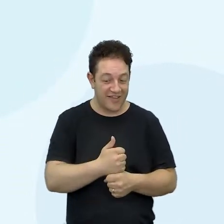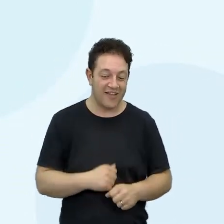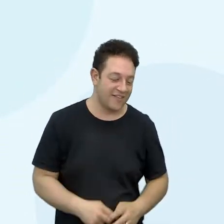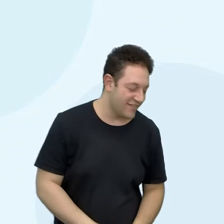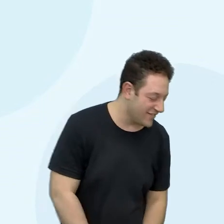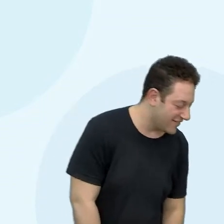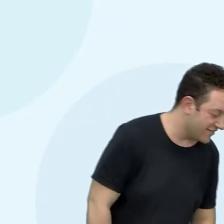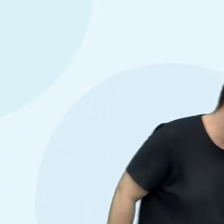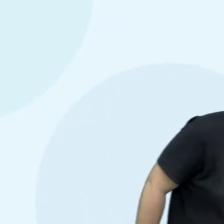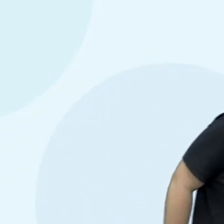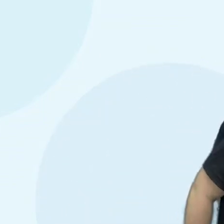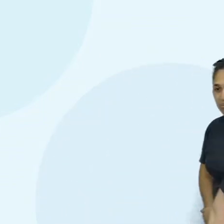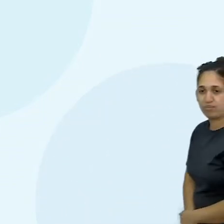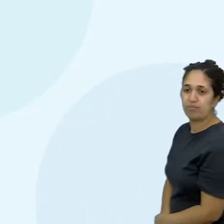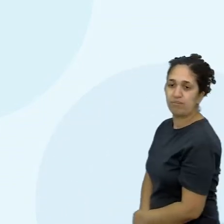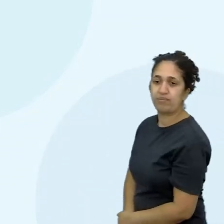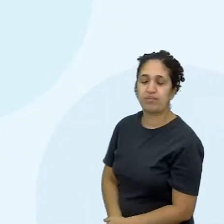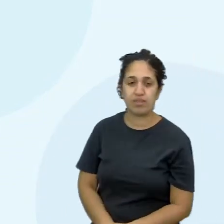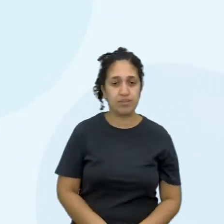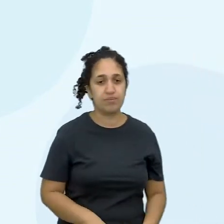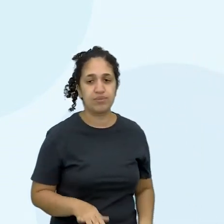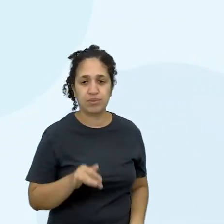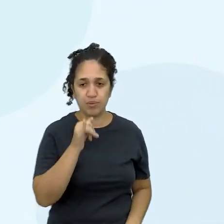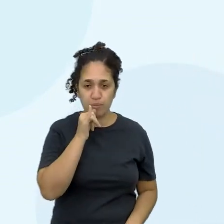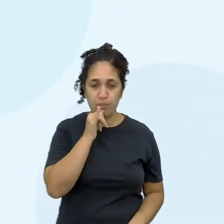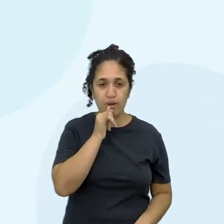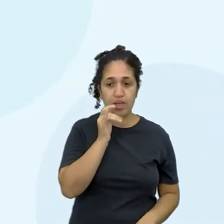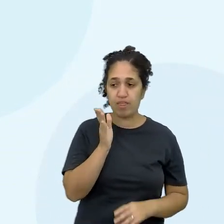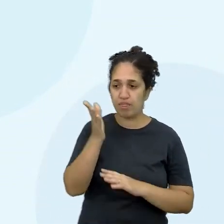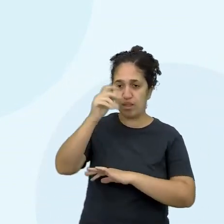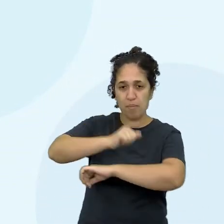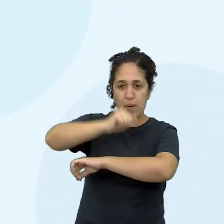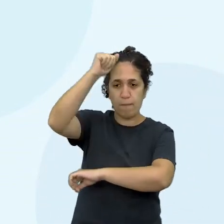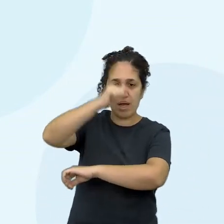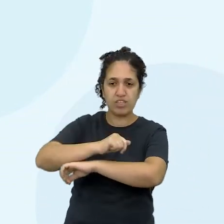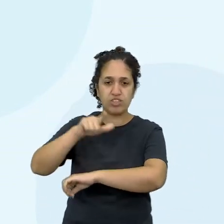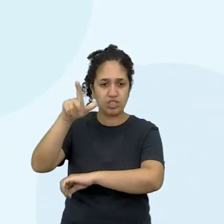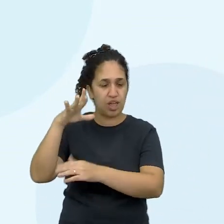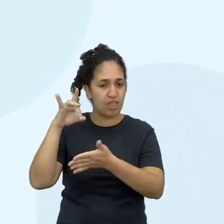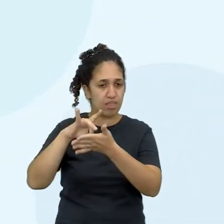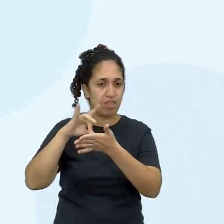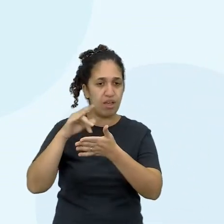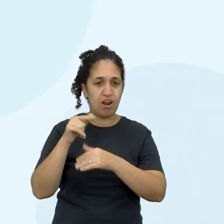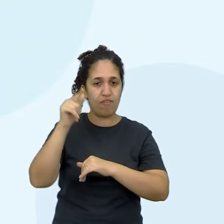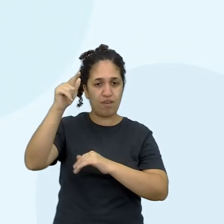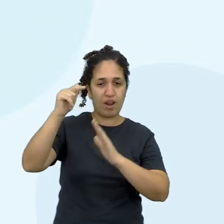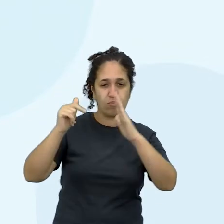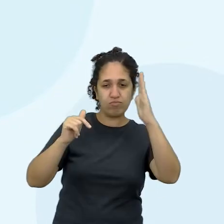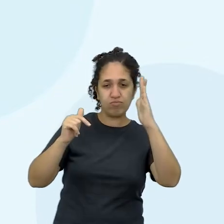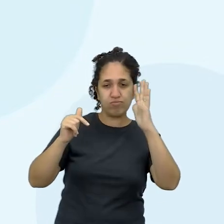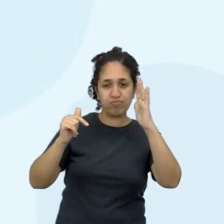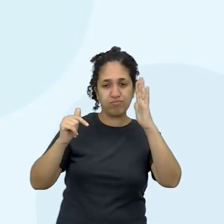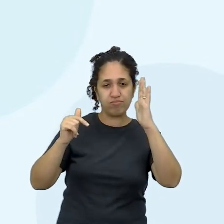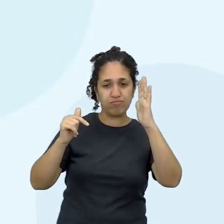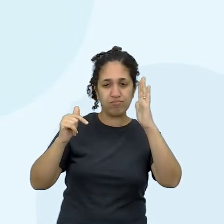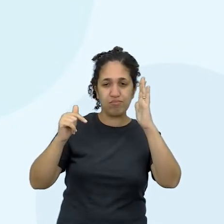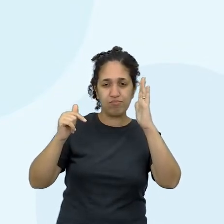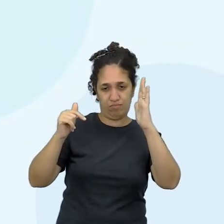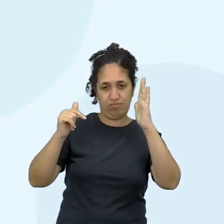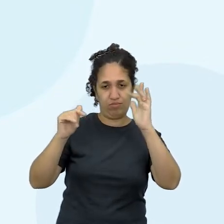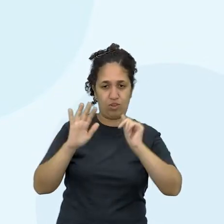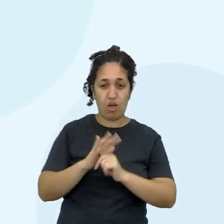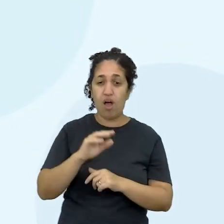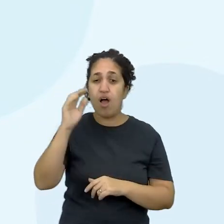estiver entrando, por exemplo, numa janela real, né? Que seria, por exemplo, eu vou calcular